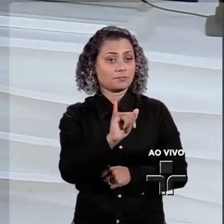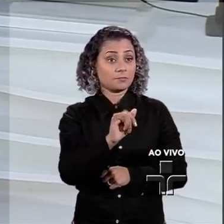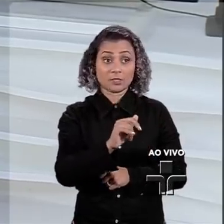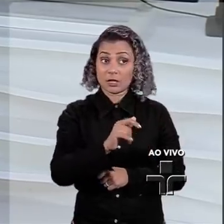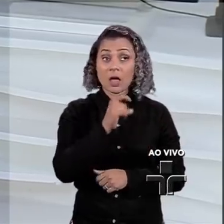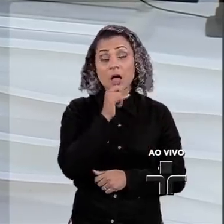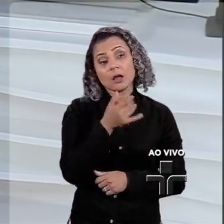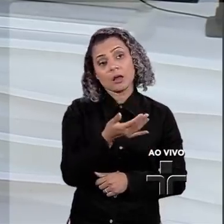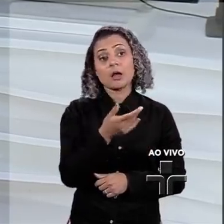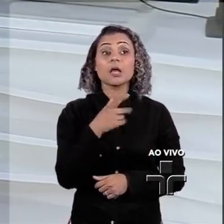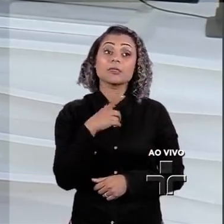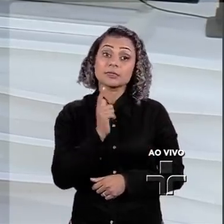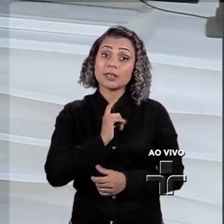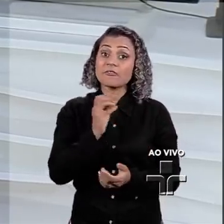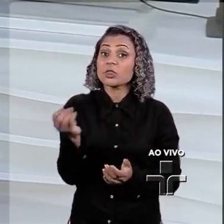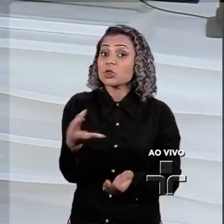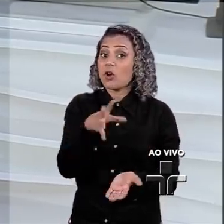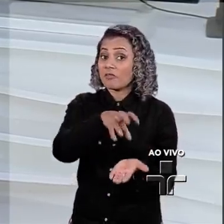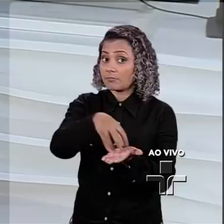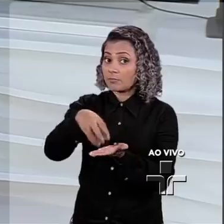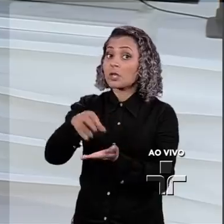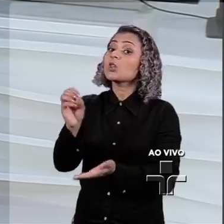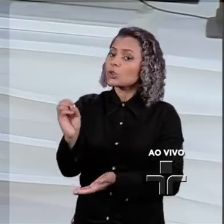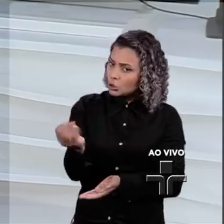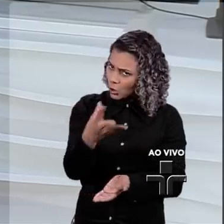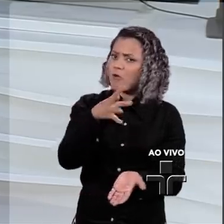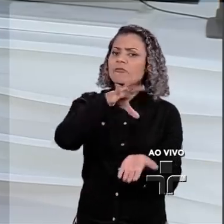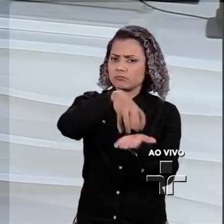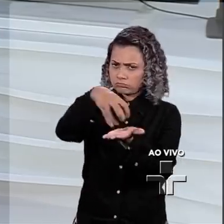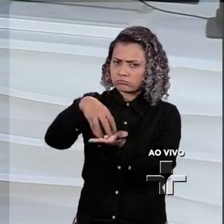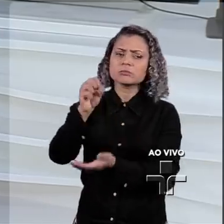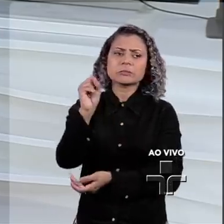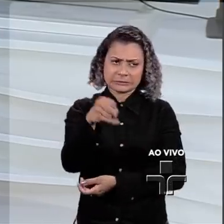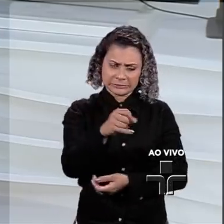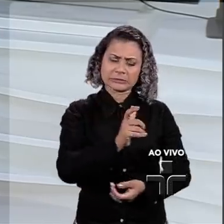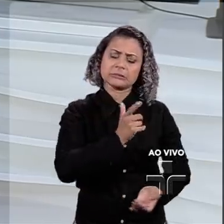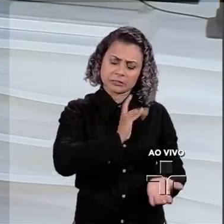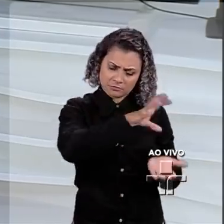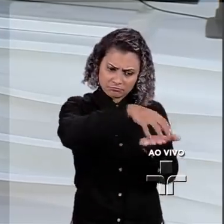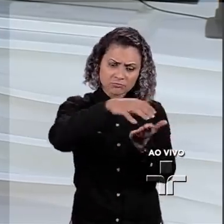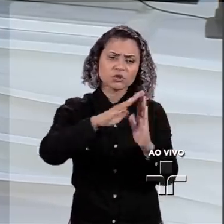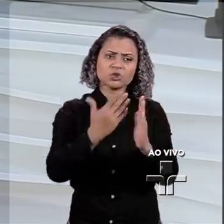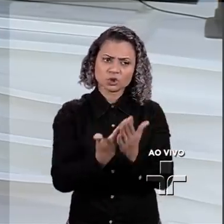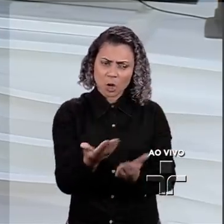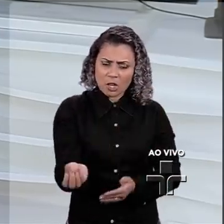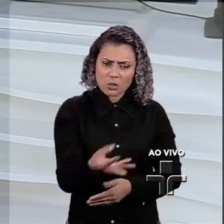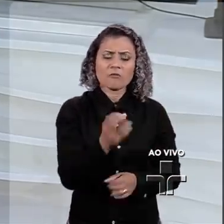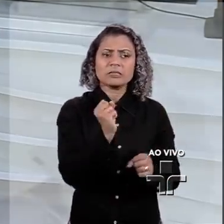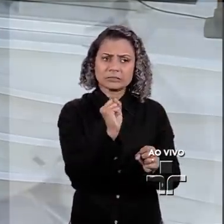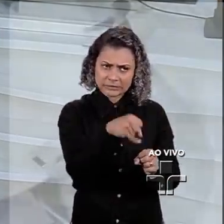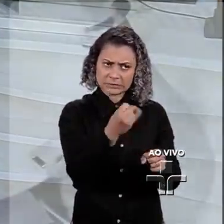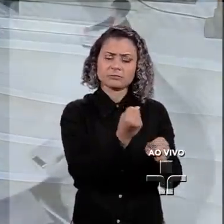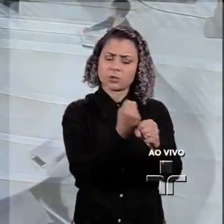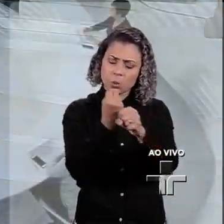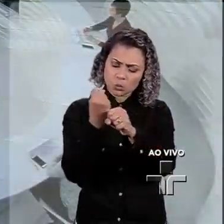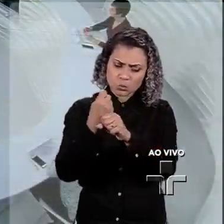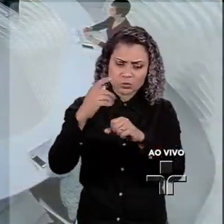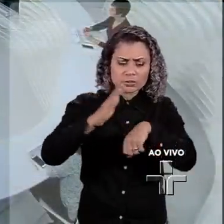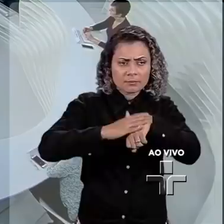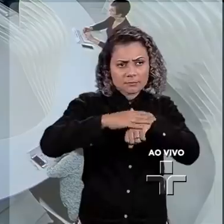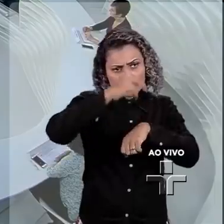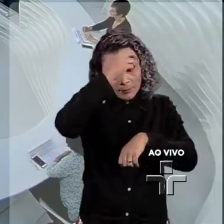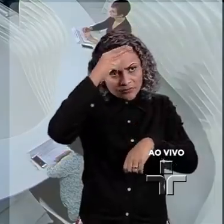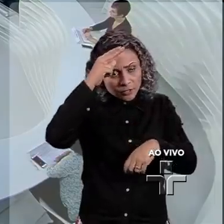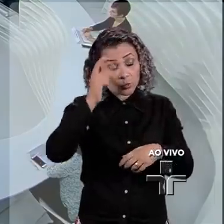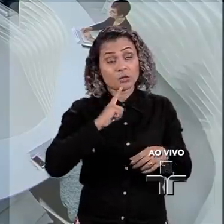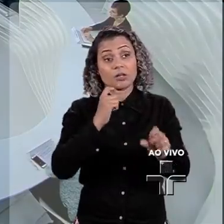Os números estão aí. Mas não foram novas unidades. As estão aí. Novas unidades, sim. Novas unidades, tanto construídas pela Prefeitura, muitas